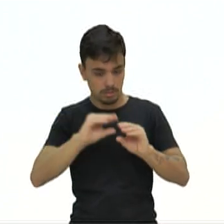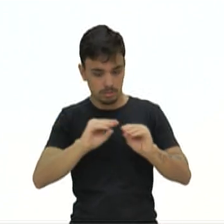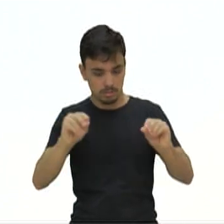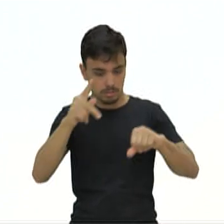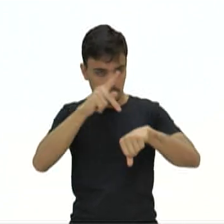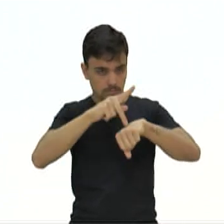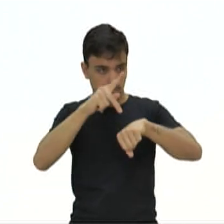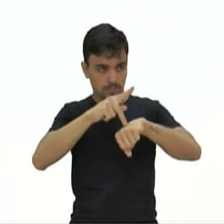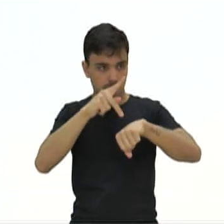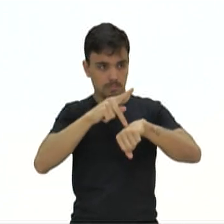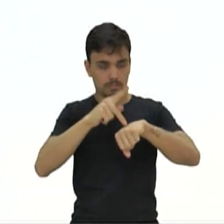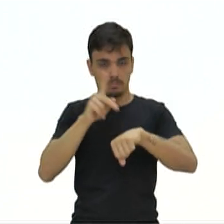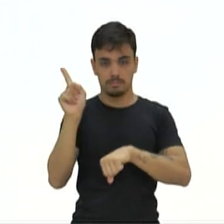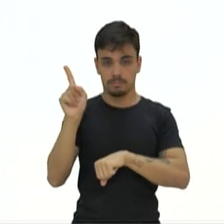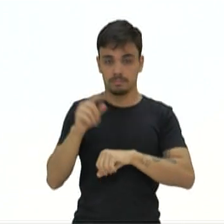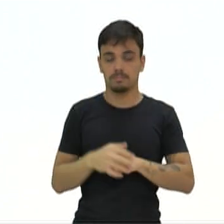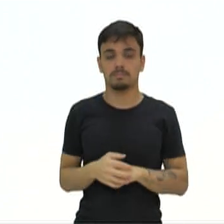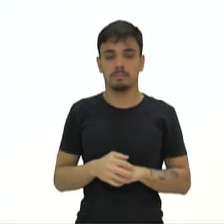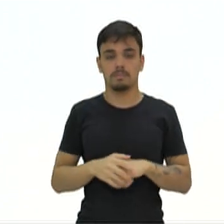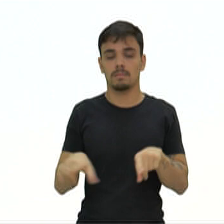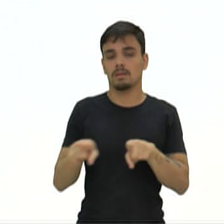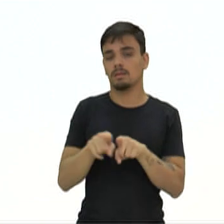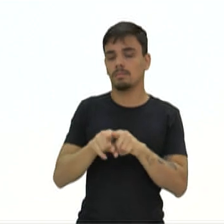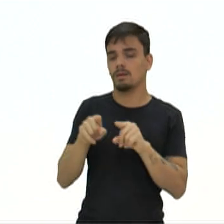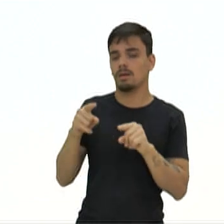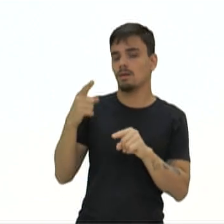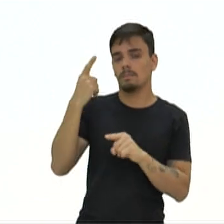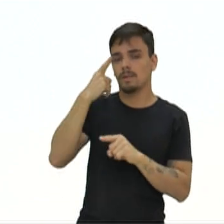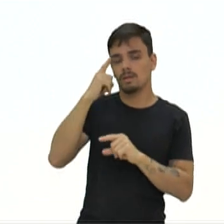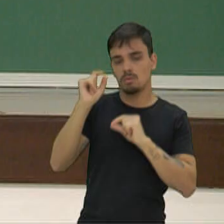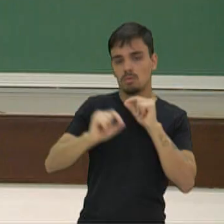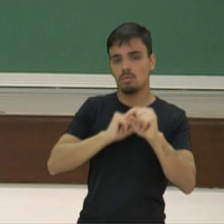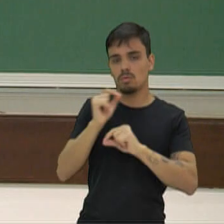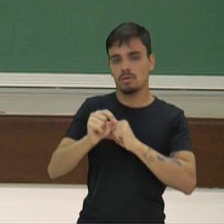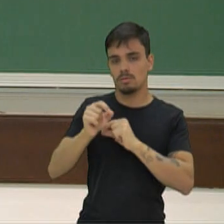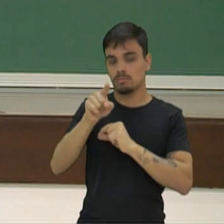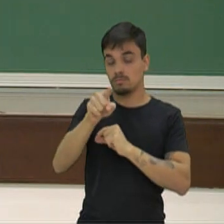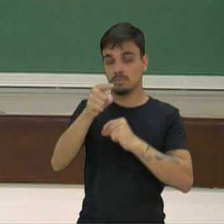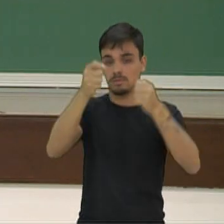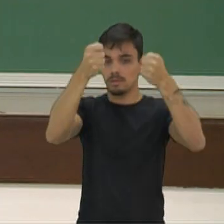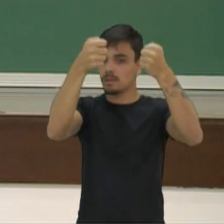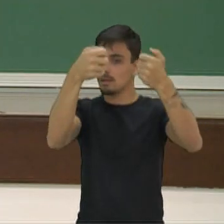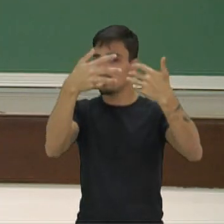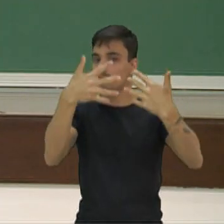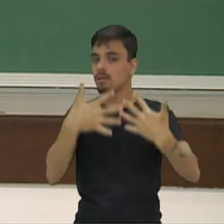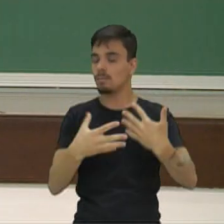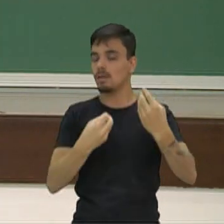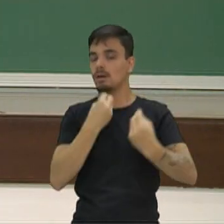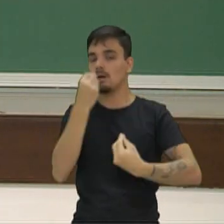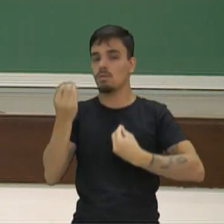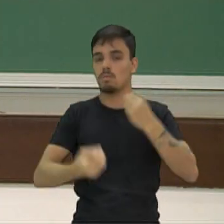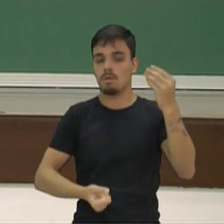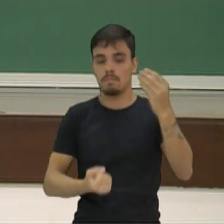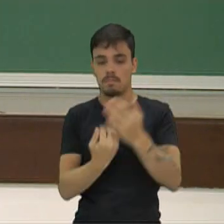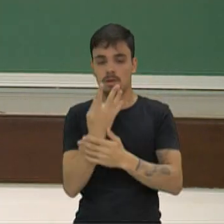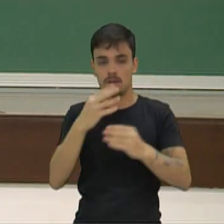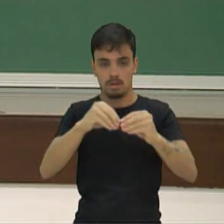rochas, pense na rocha, e em cima disso você explica o que forma o solo.